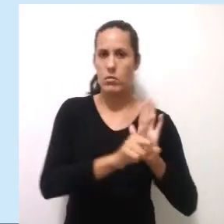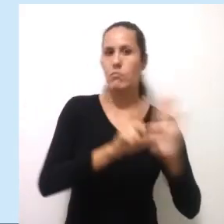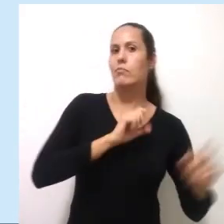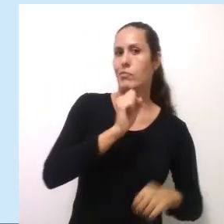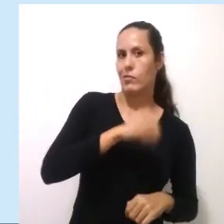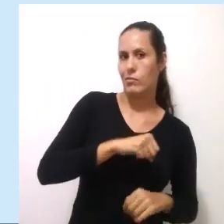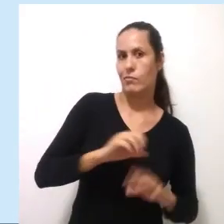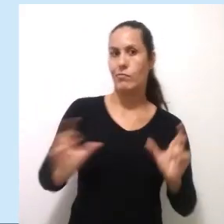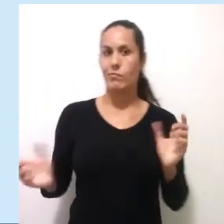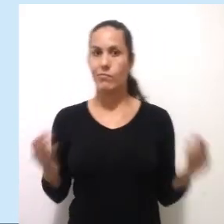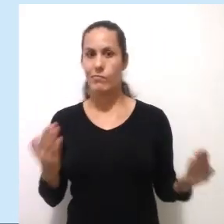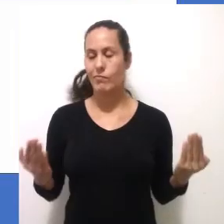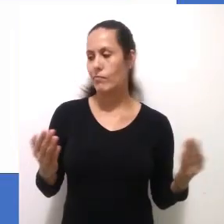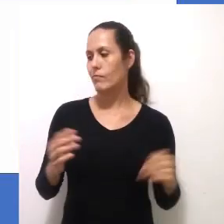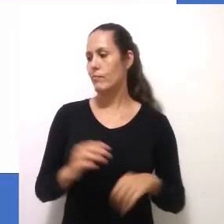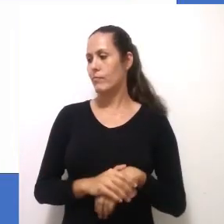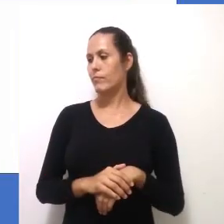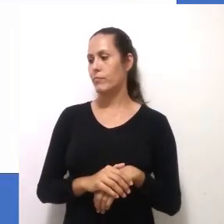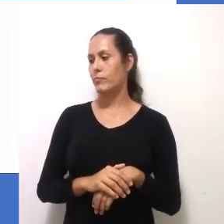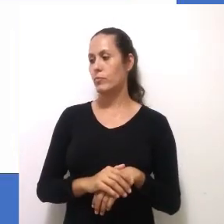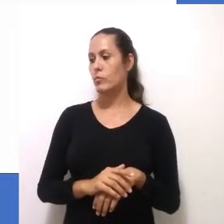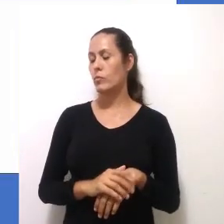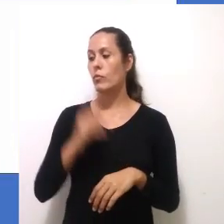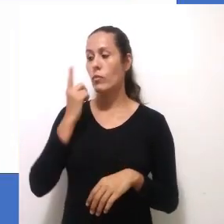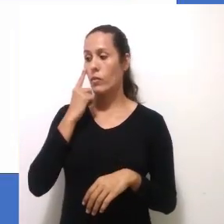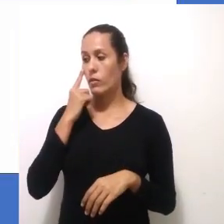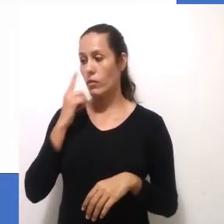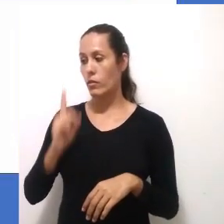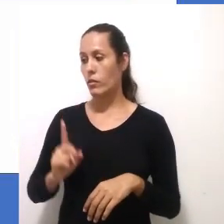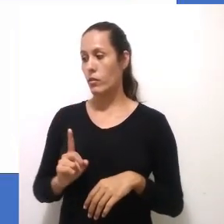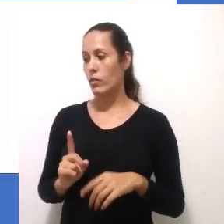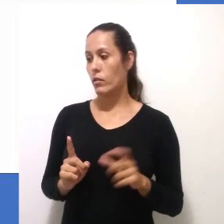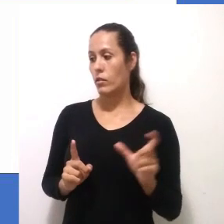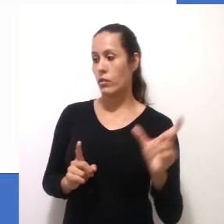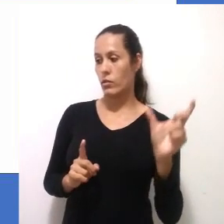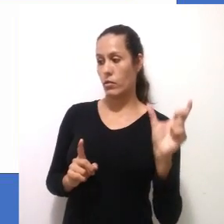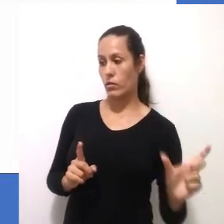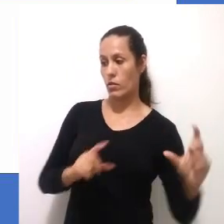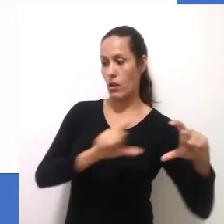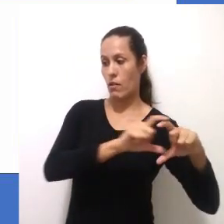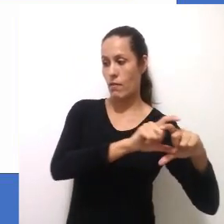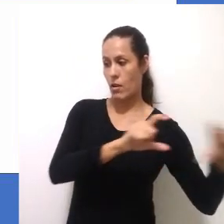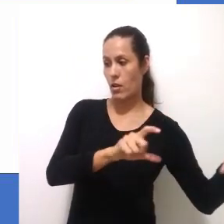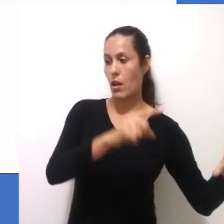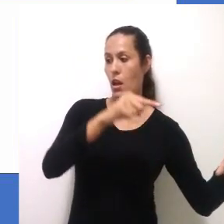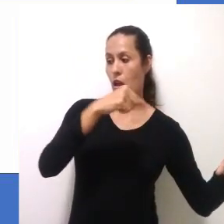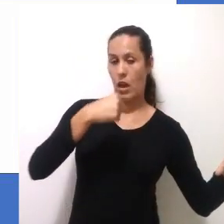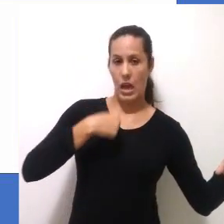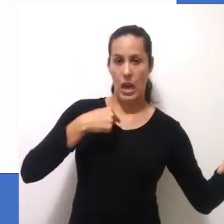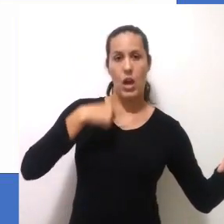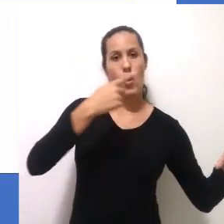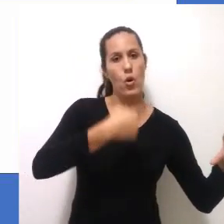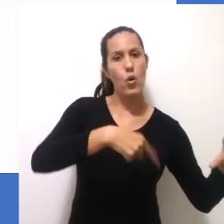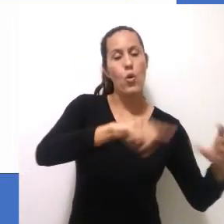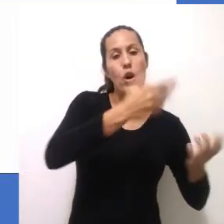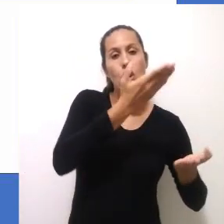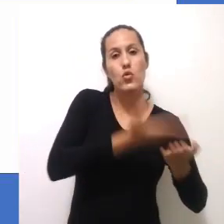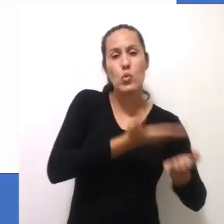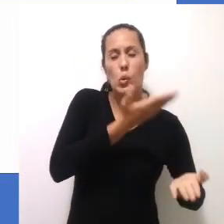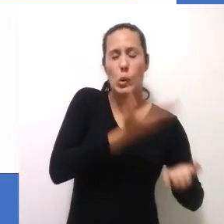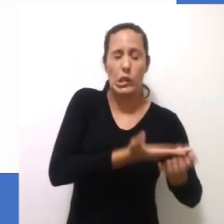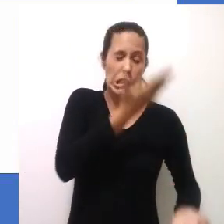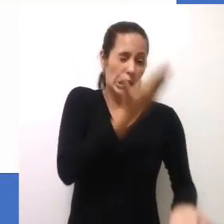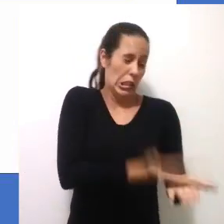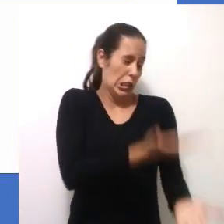liga na frase do previous, going to. I'm going to study hard. Eu estou indo